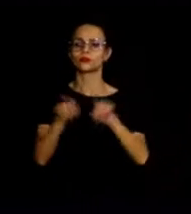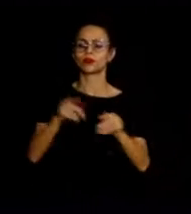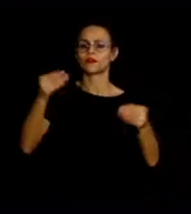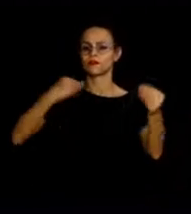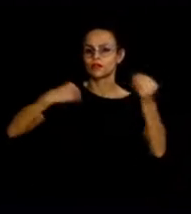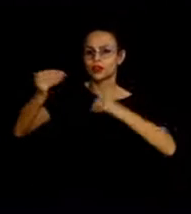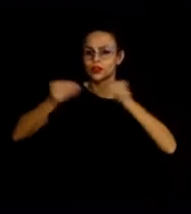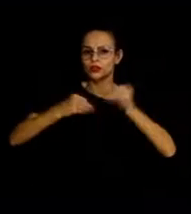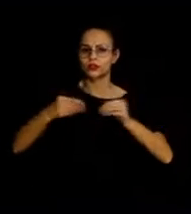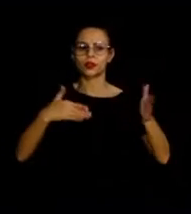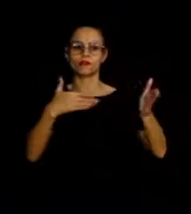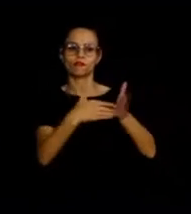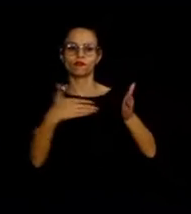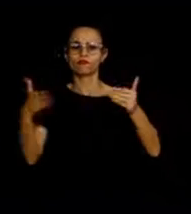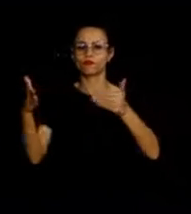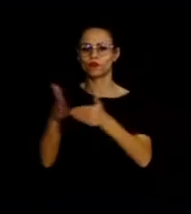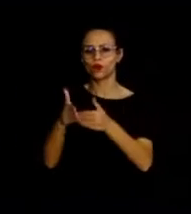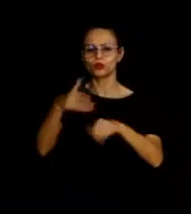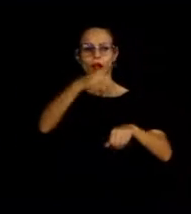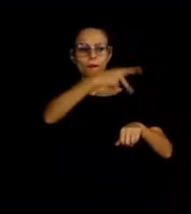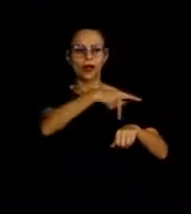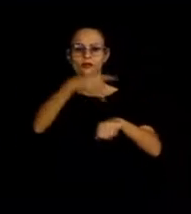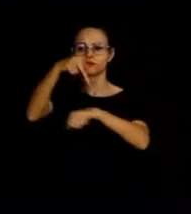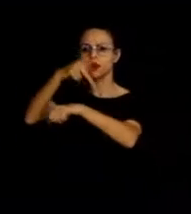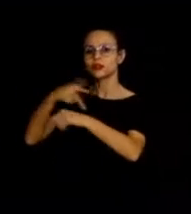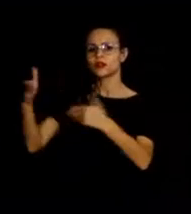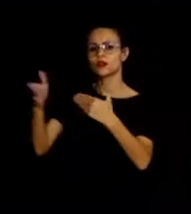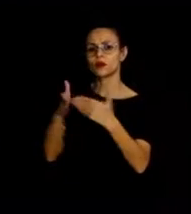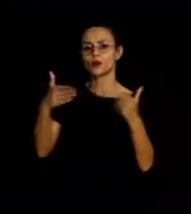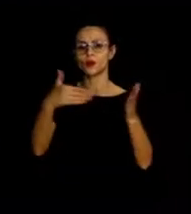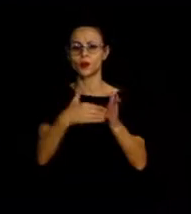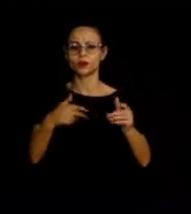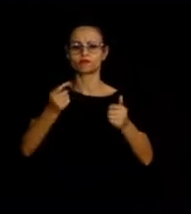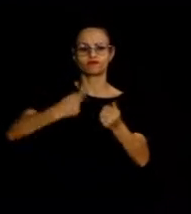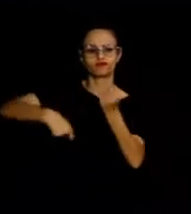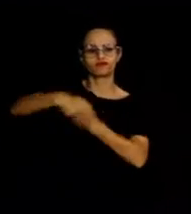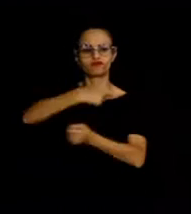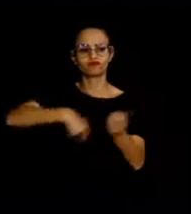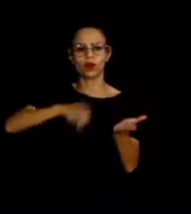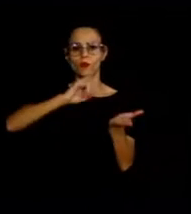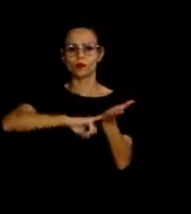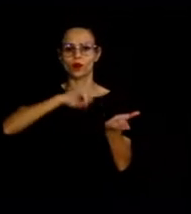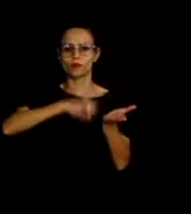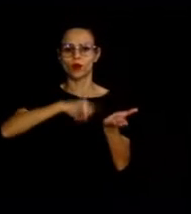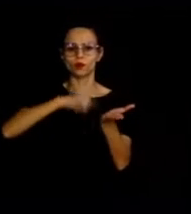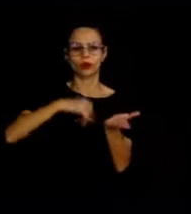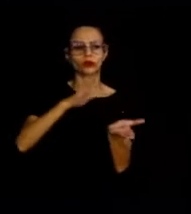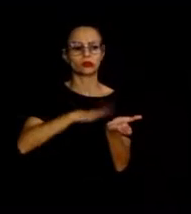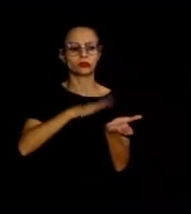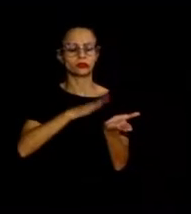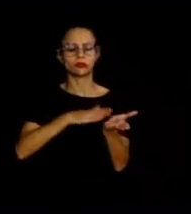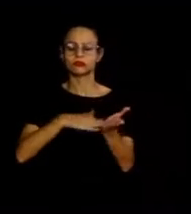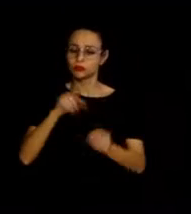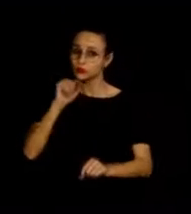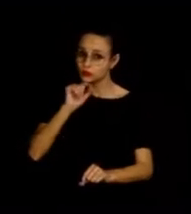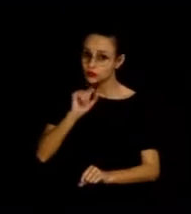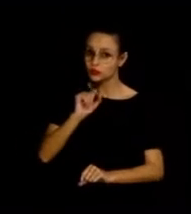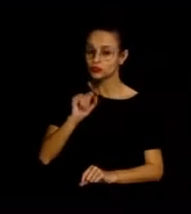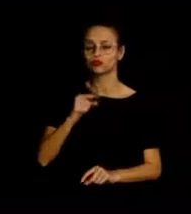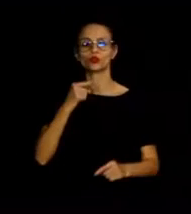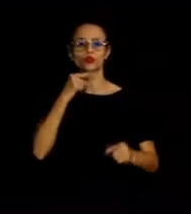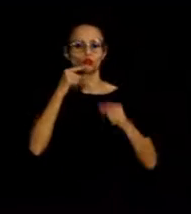flexibilização de fronteiras tributárias por exemplo comerciais alfandegárias são